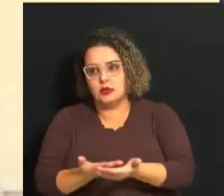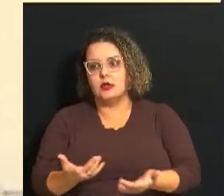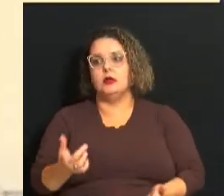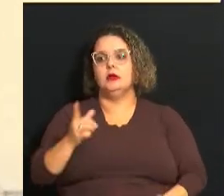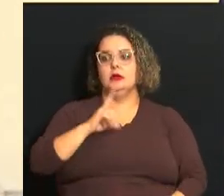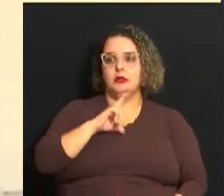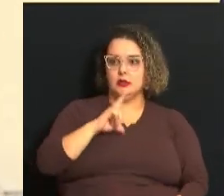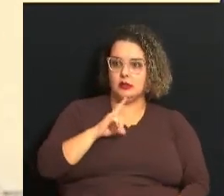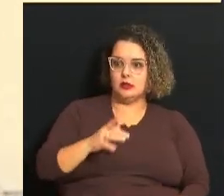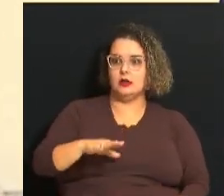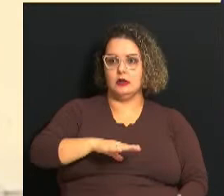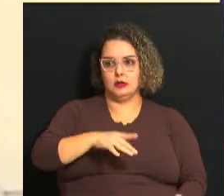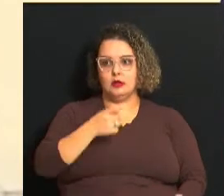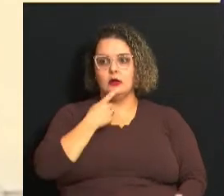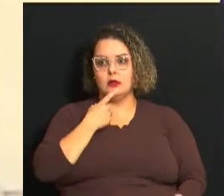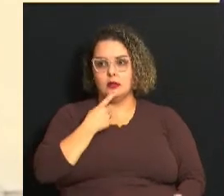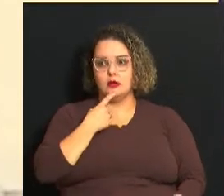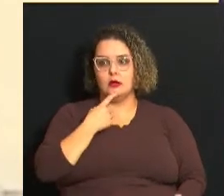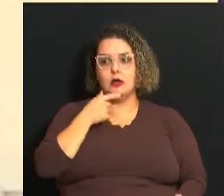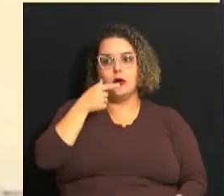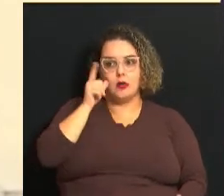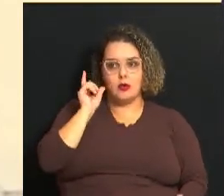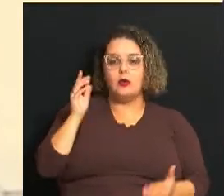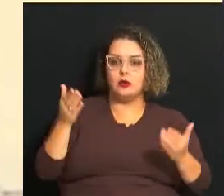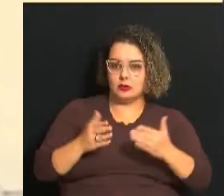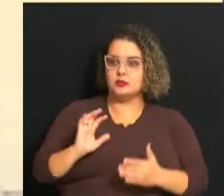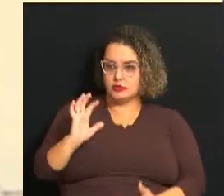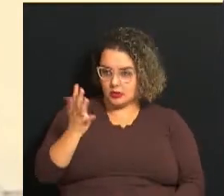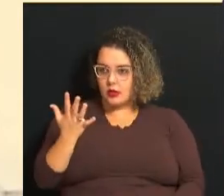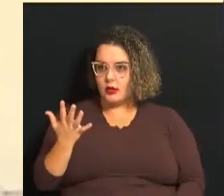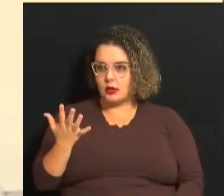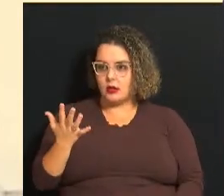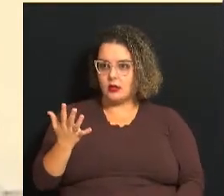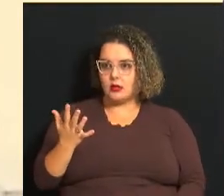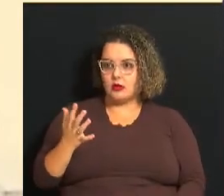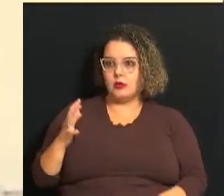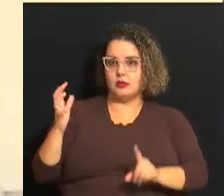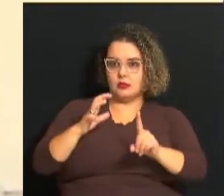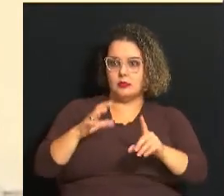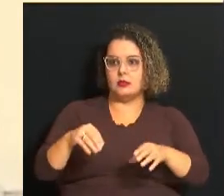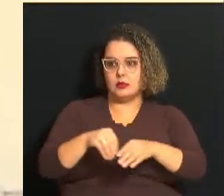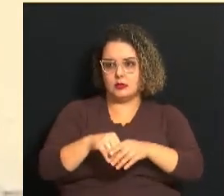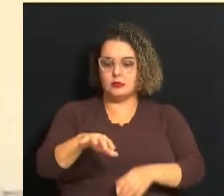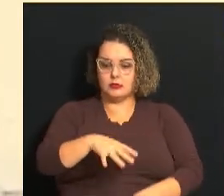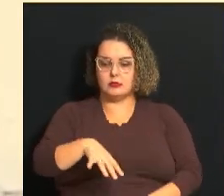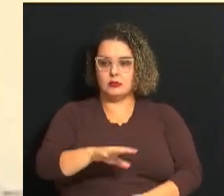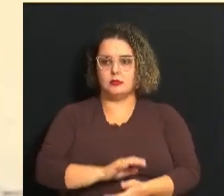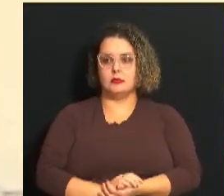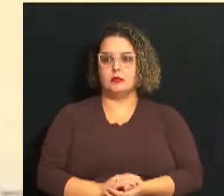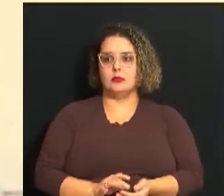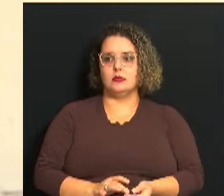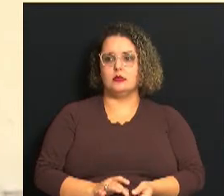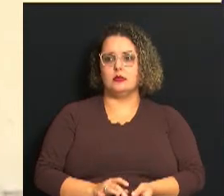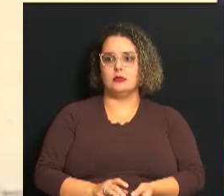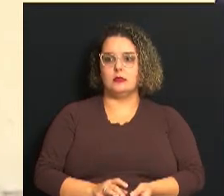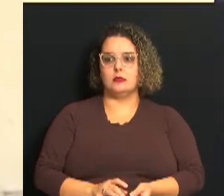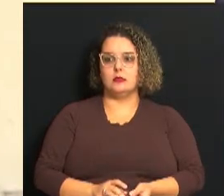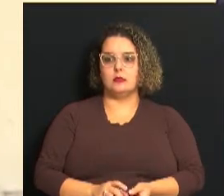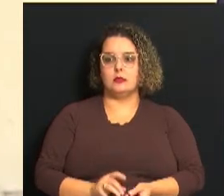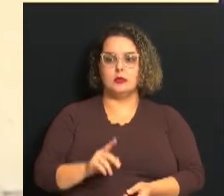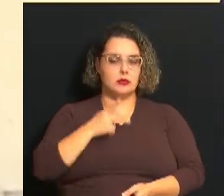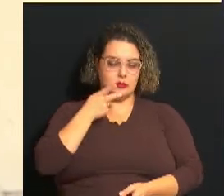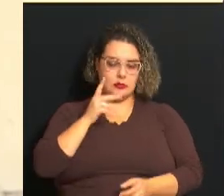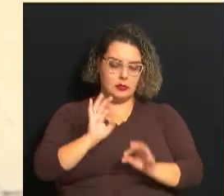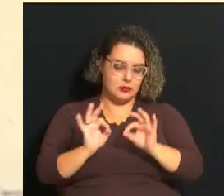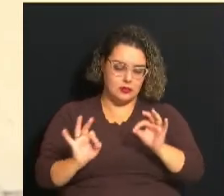Campinas né um caso ontem hoje está acontecendo de um caso de assédio interno nós vamos Não só colar por nós não da minha sala